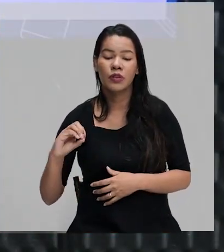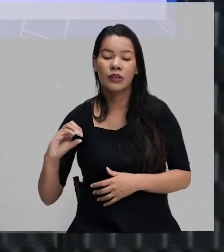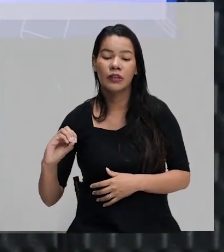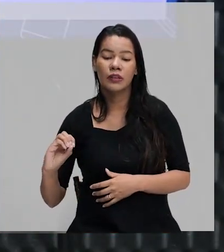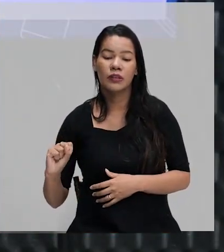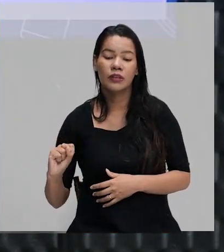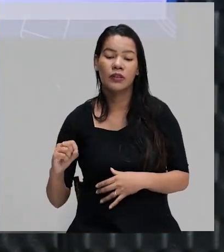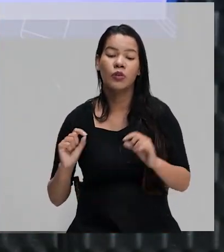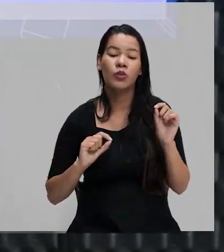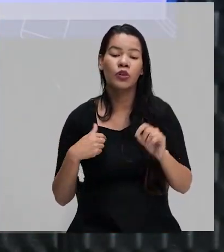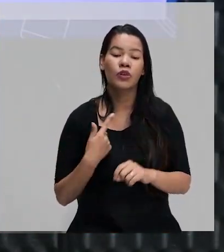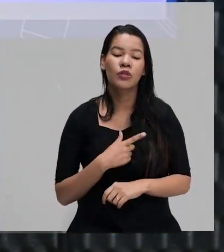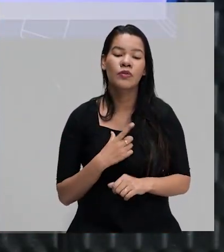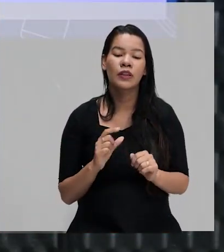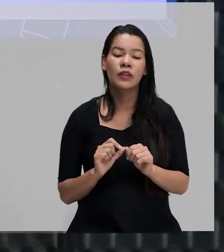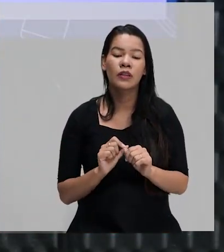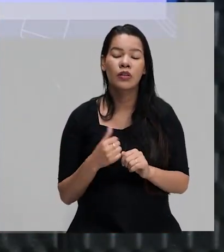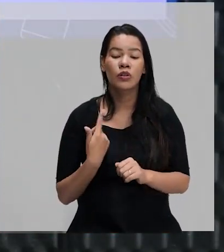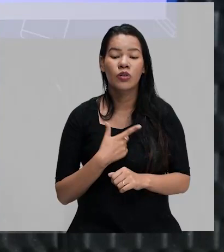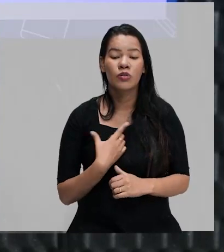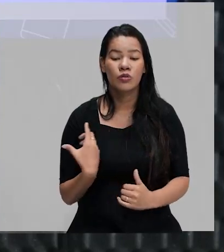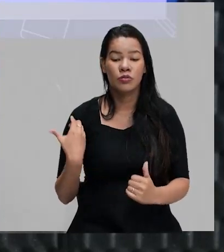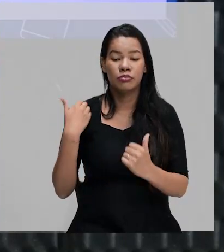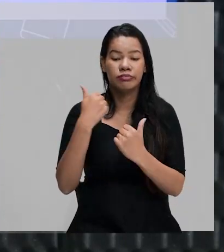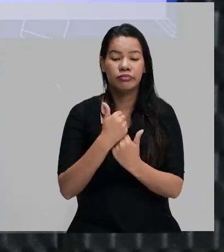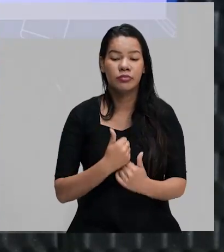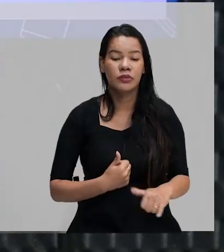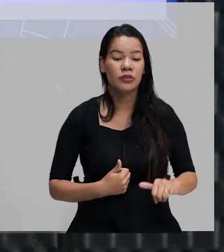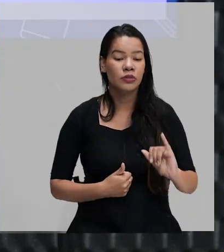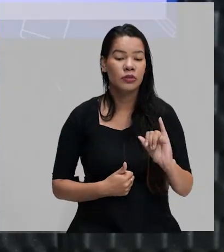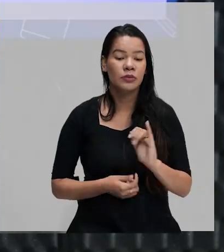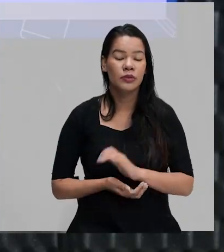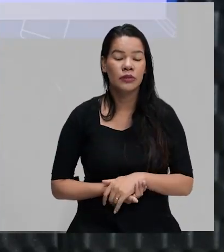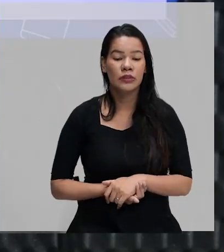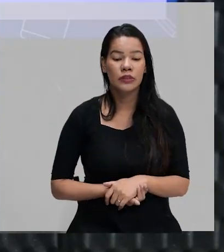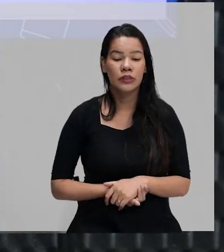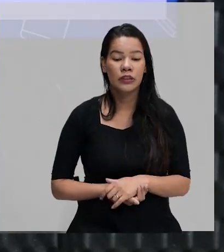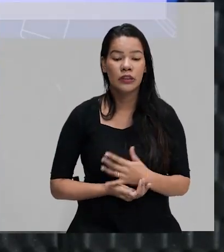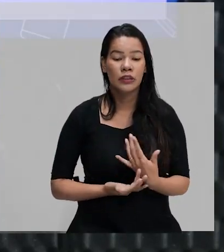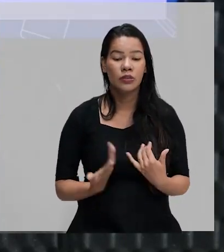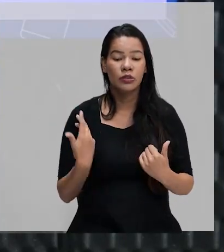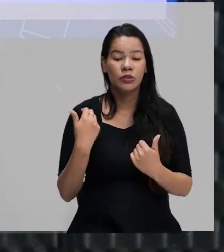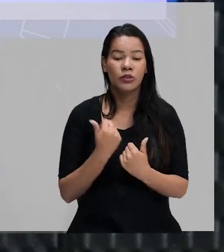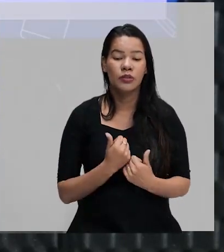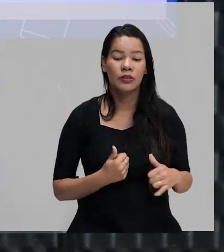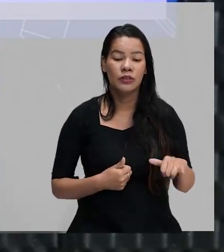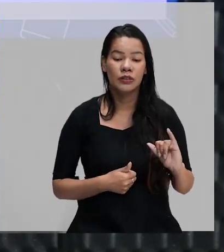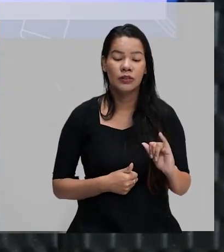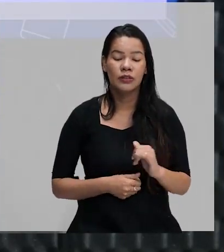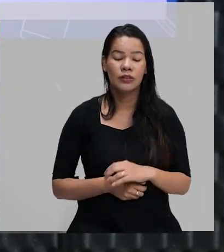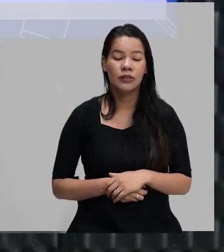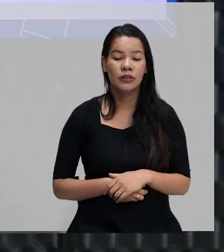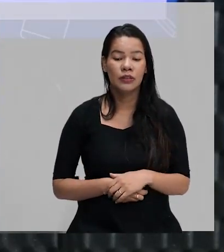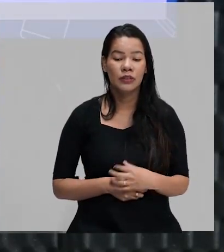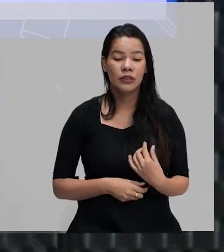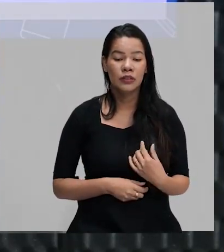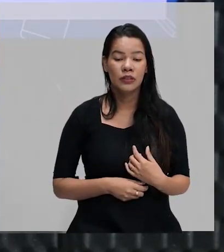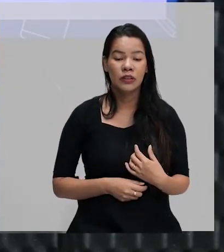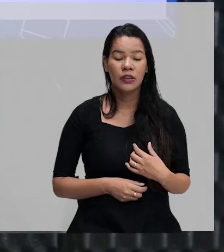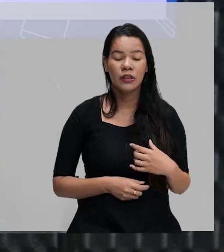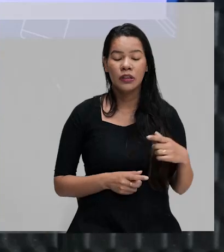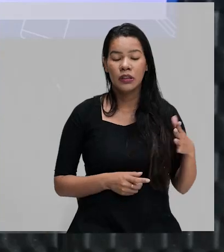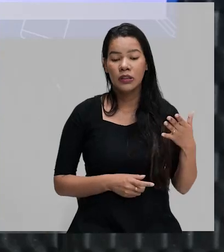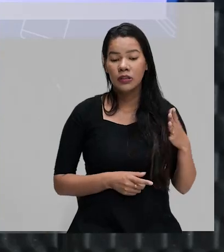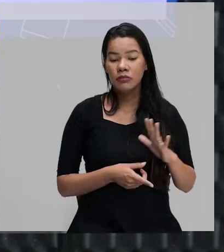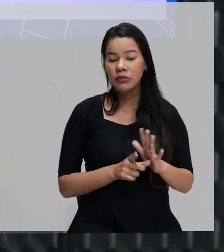nós vamos fazer, turminha? Nós vamos, substituir o y. Então, substituindo o y, certo? No lugar do y,